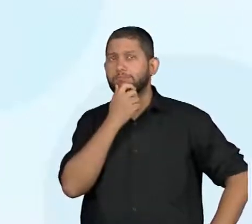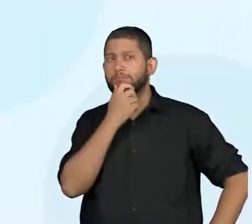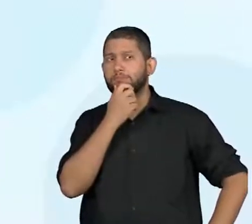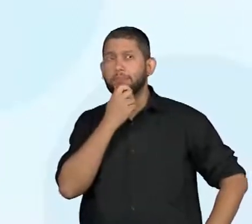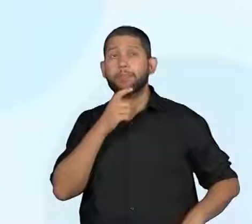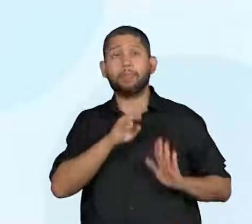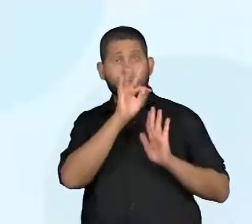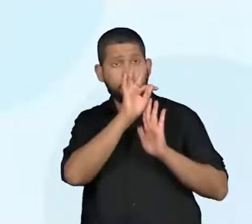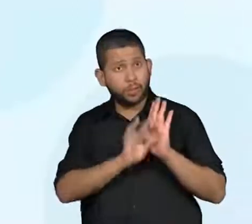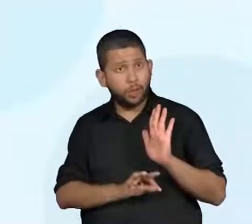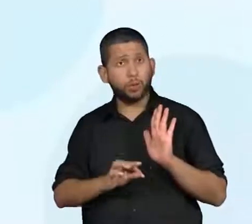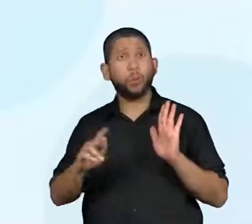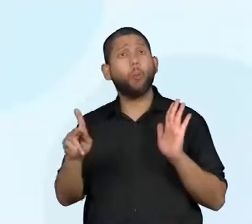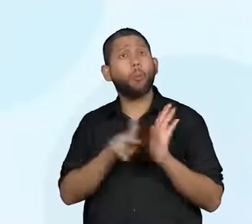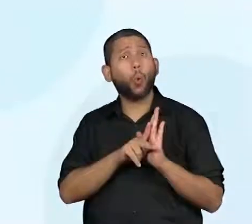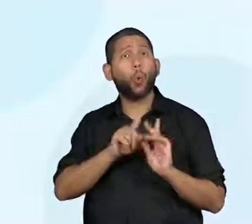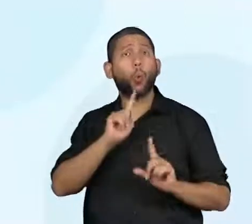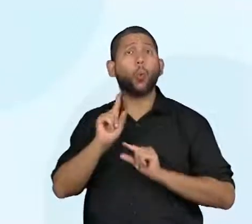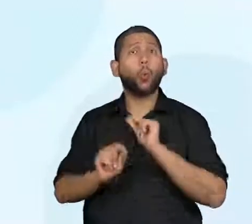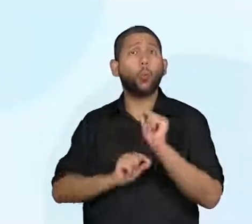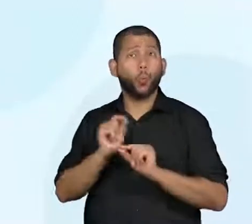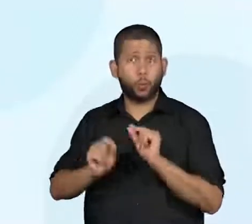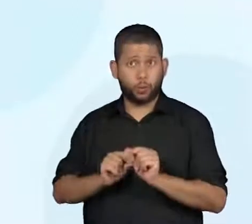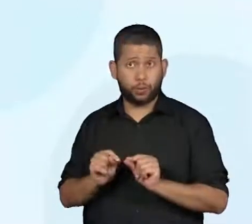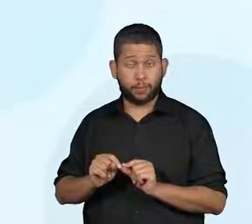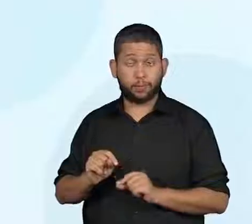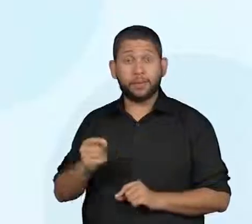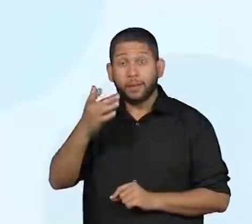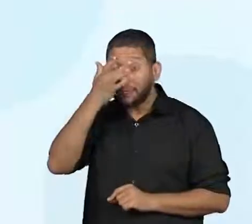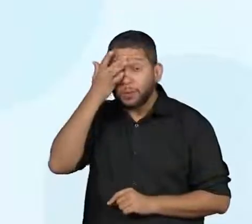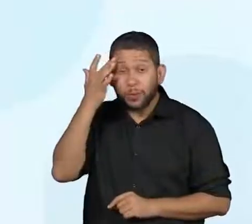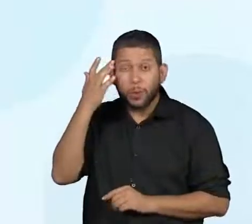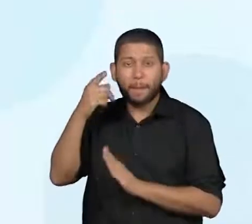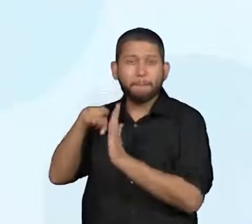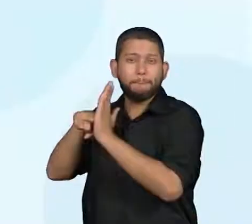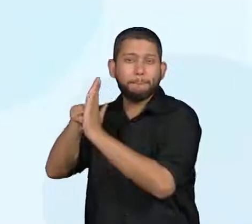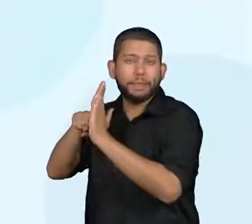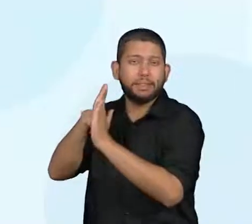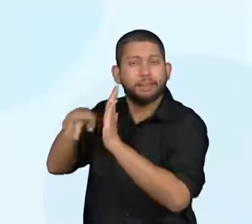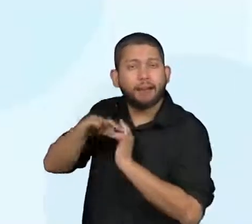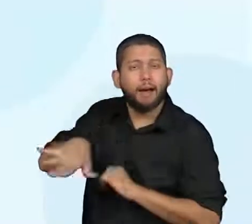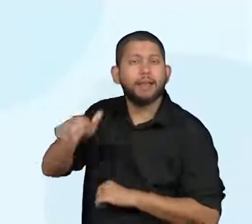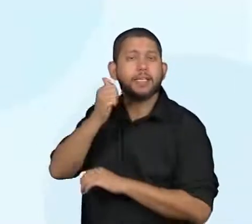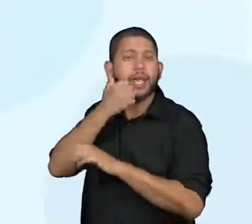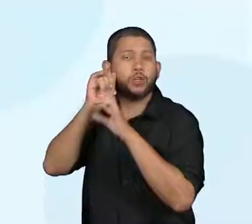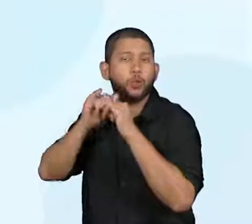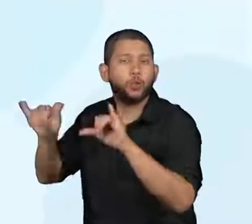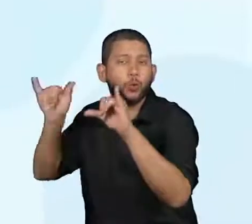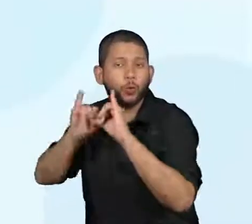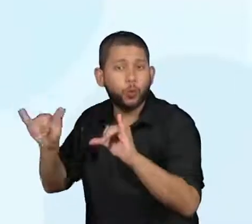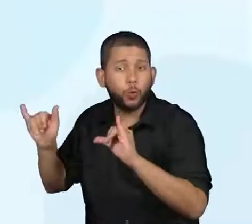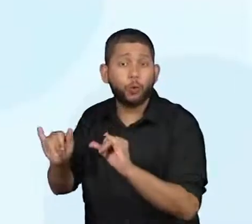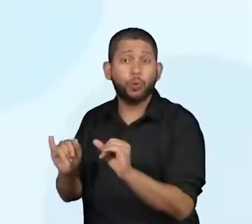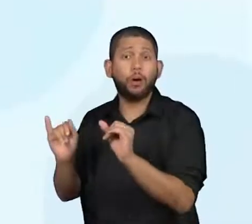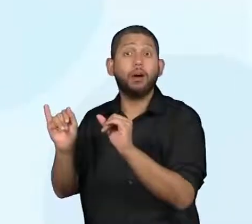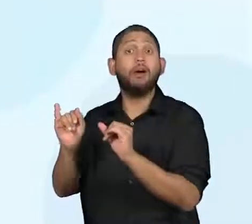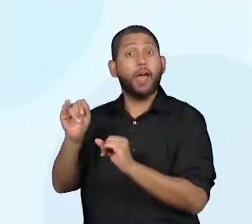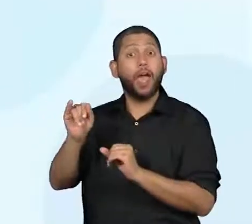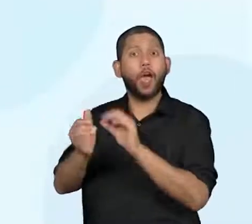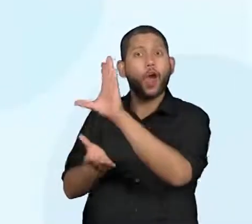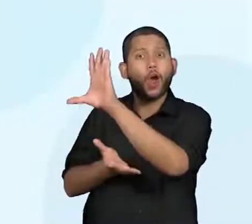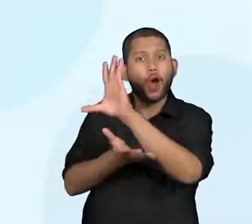Estes textos são transcrições resumidas dos textos de divulgação científica,